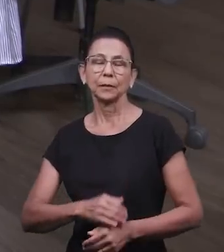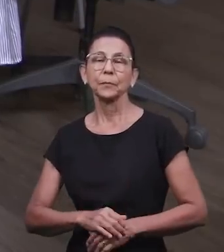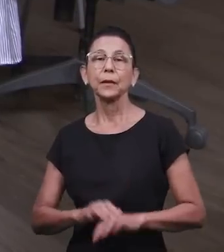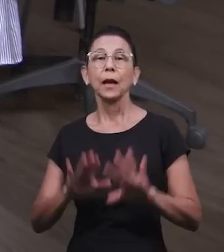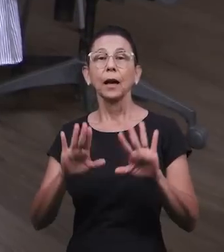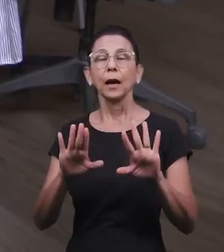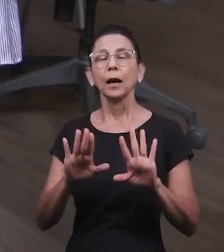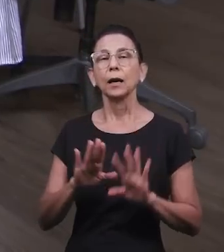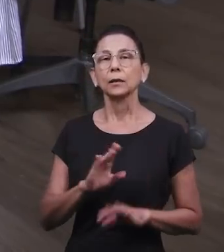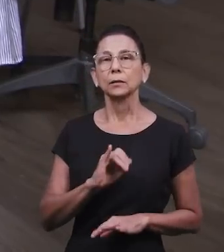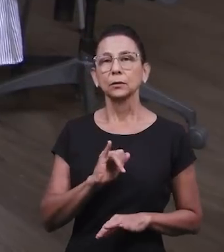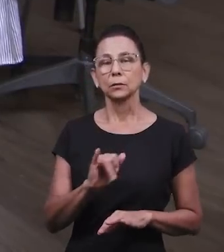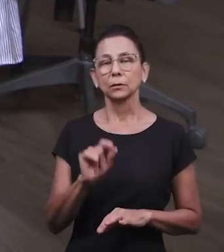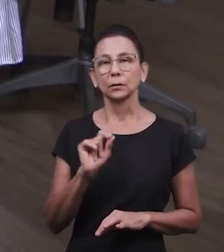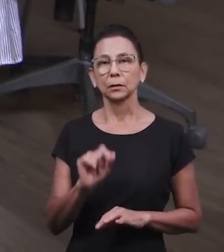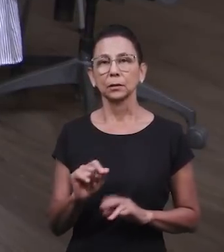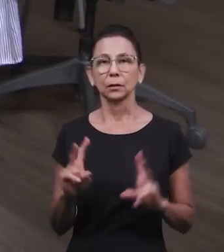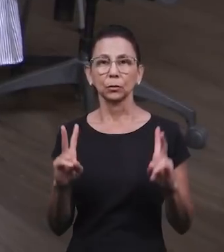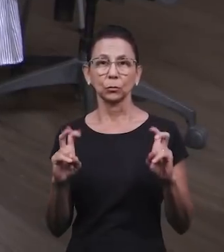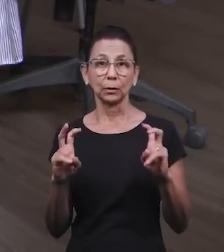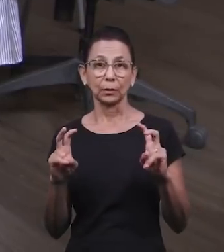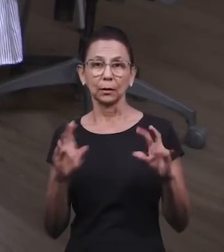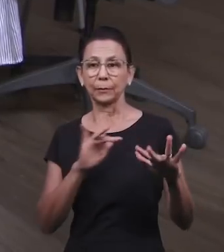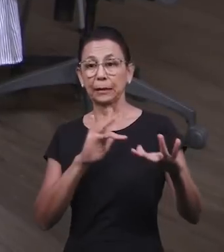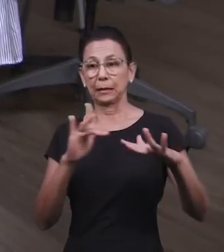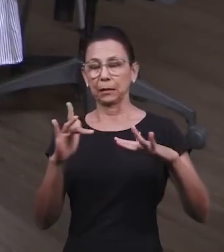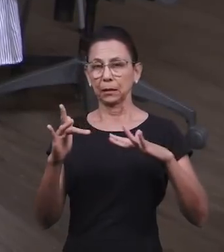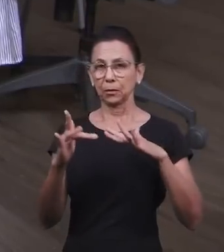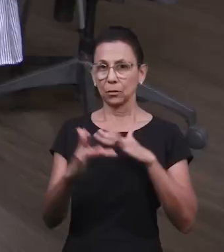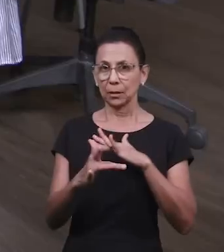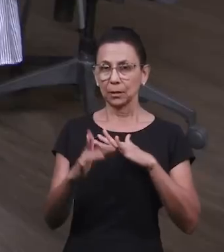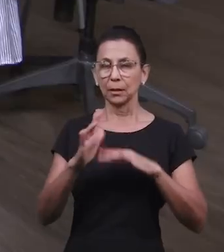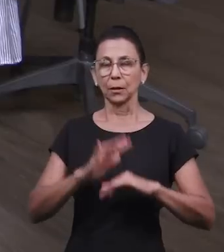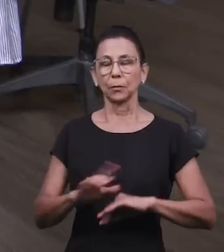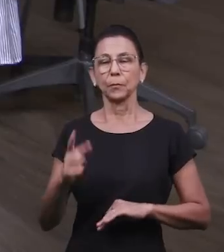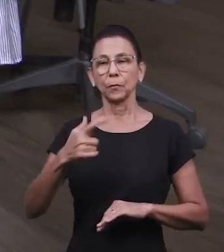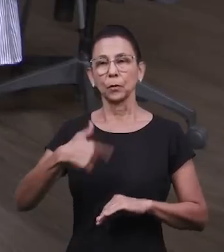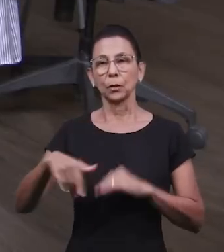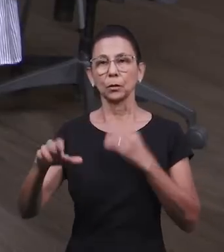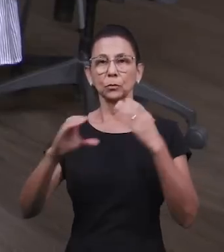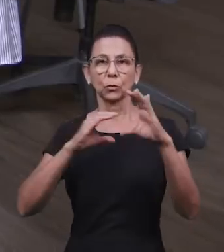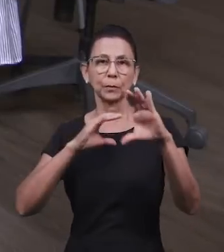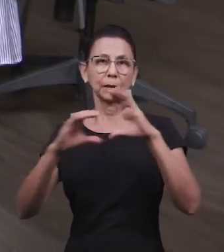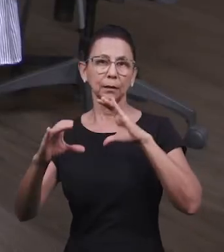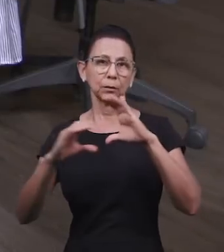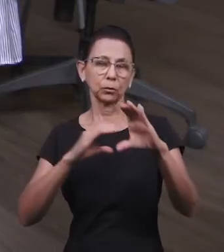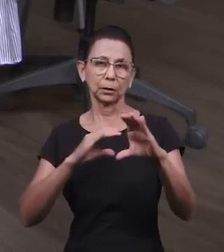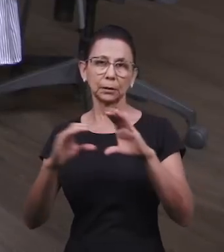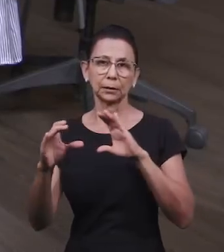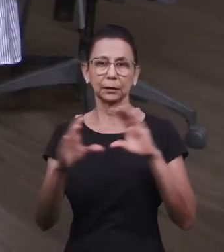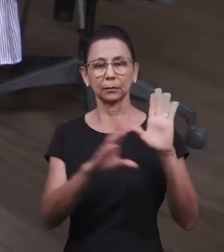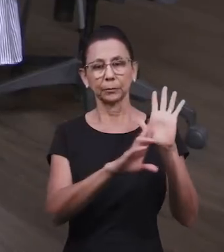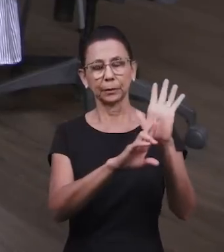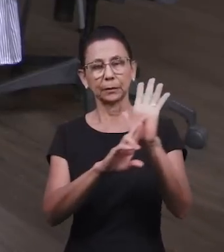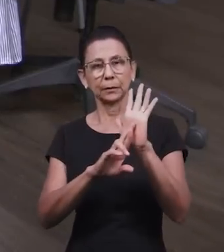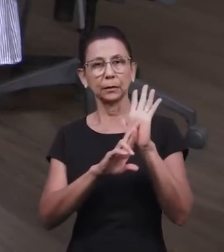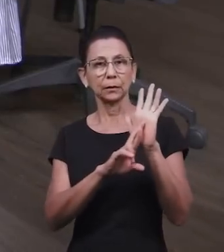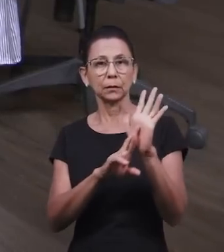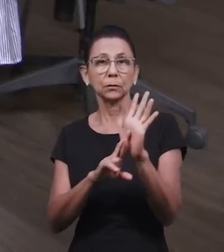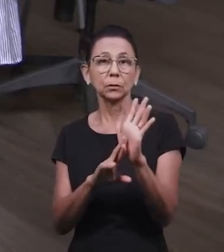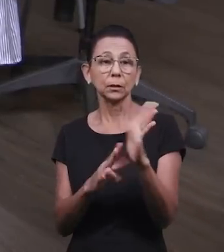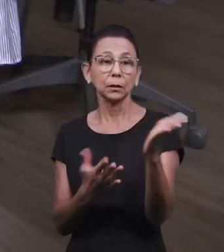ressaltar um pouco o tema rede social, porque nós somos comunicadores aqui e os jovens, né? Que coisa melhor que união essa,